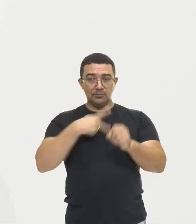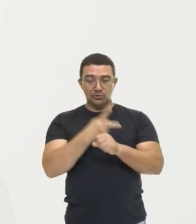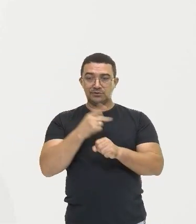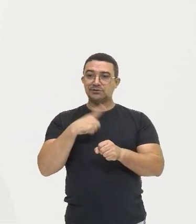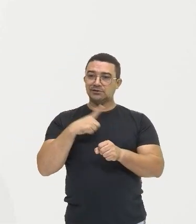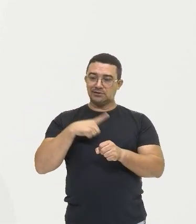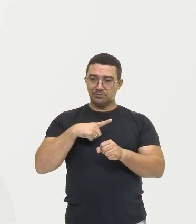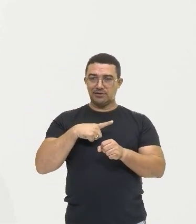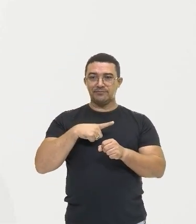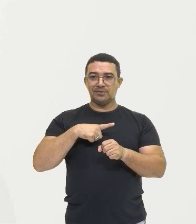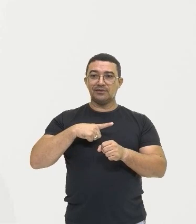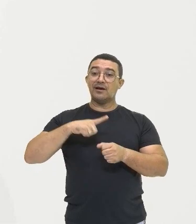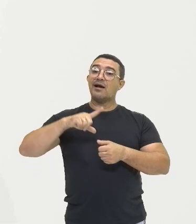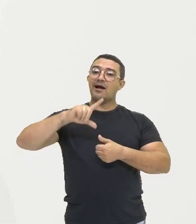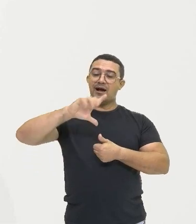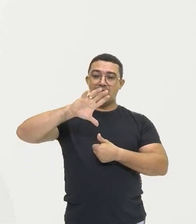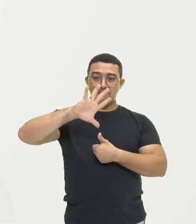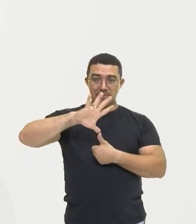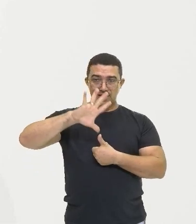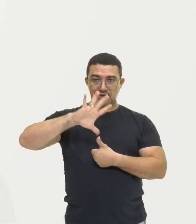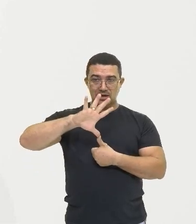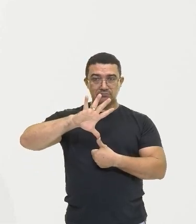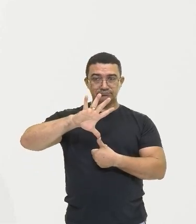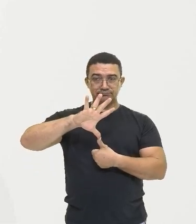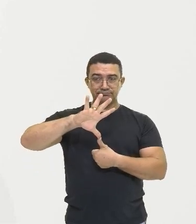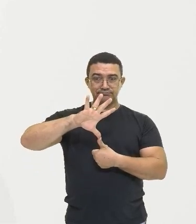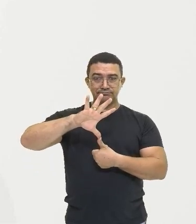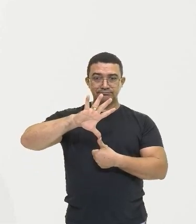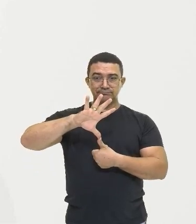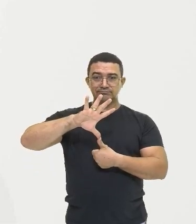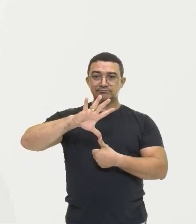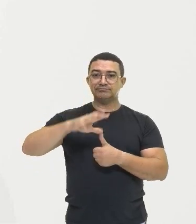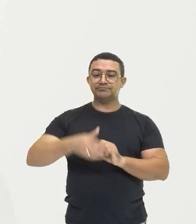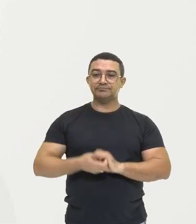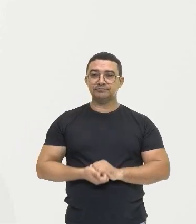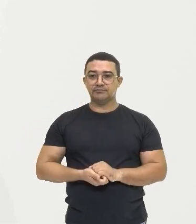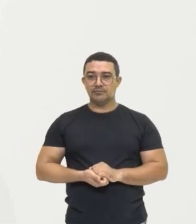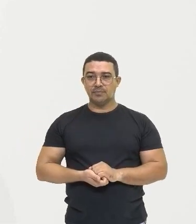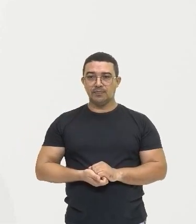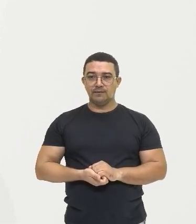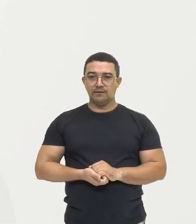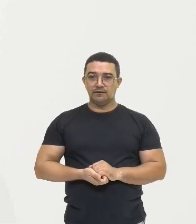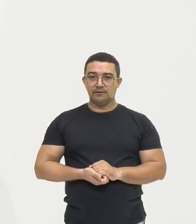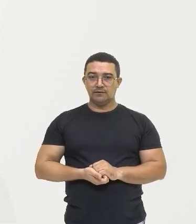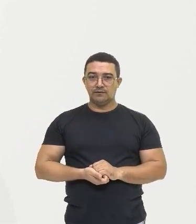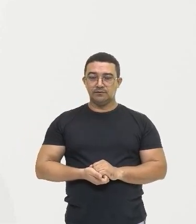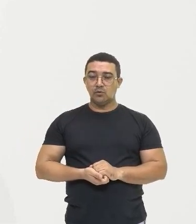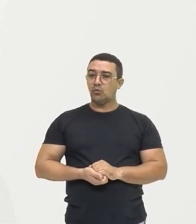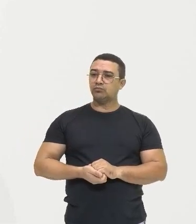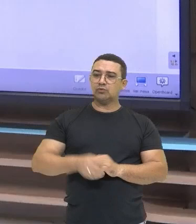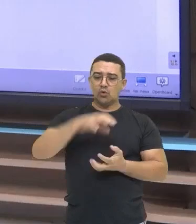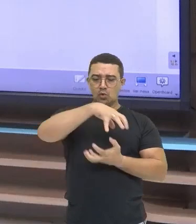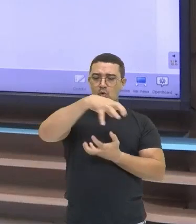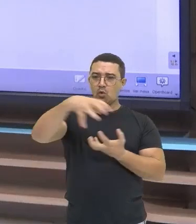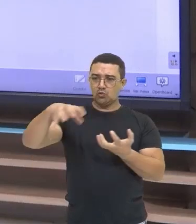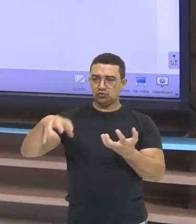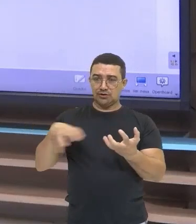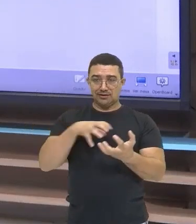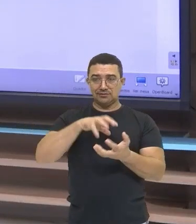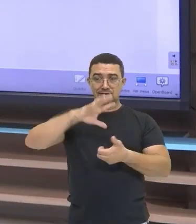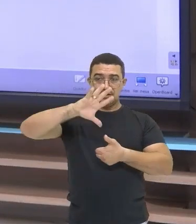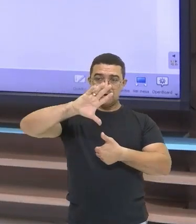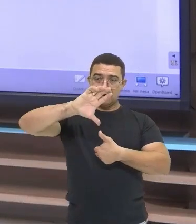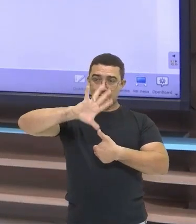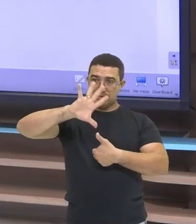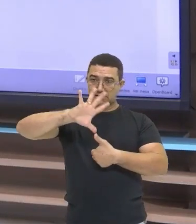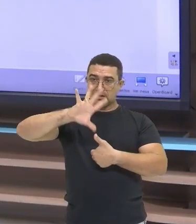América, tá bom? E aí eu ressalto o seguinte, esse valor que vocês estão vendo aqui, em relação ao continente americano está